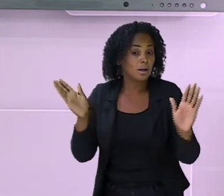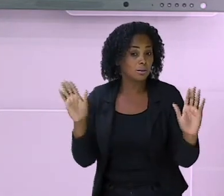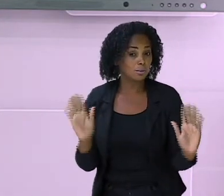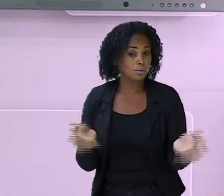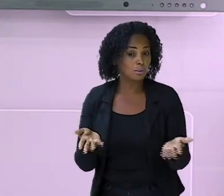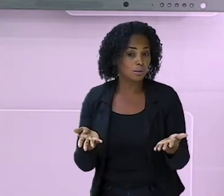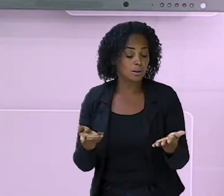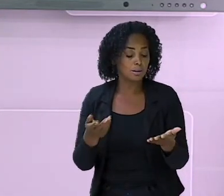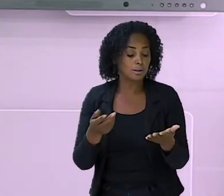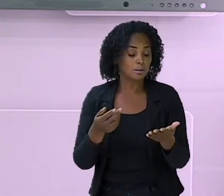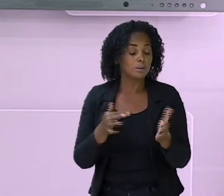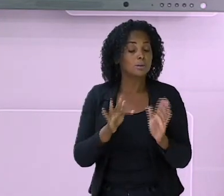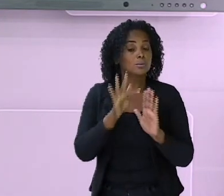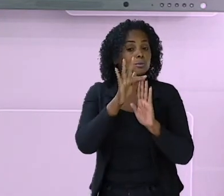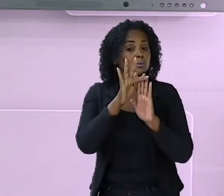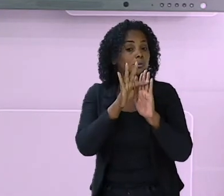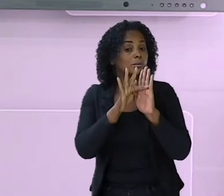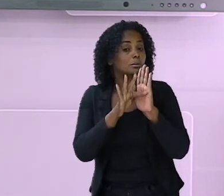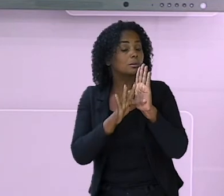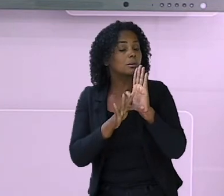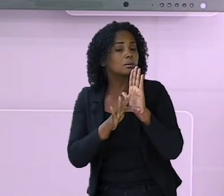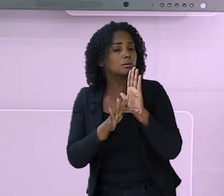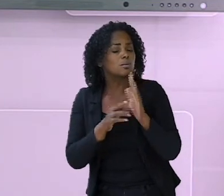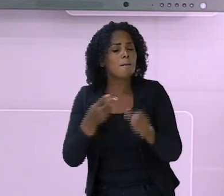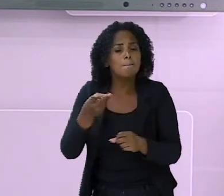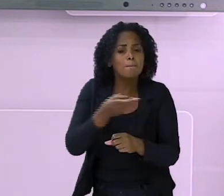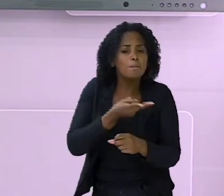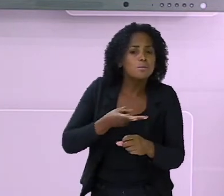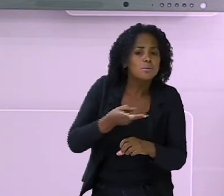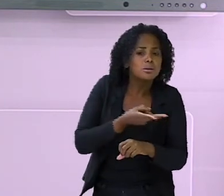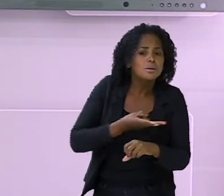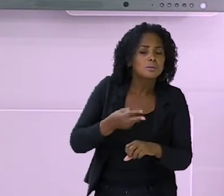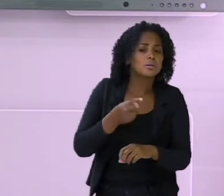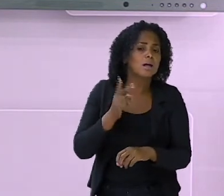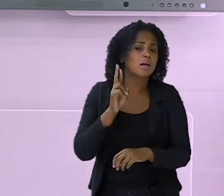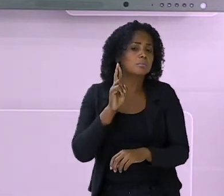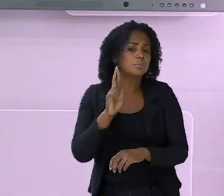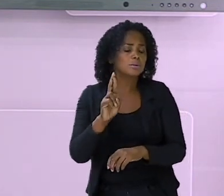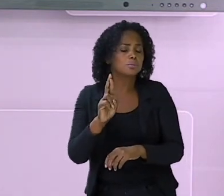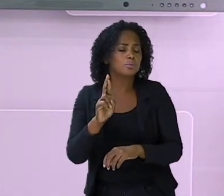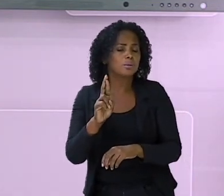e usou a expressão Brasil Neném, e agora nós vamos